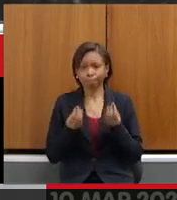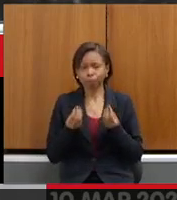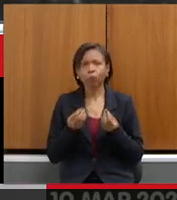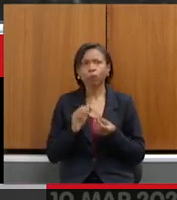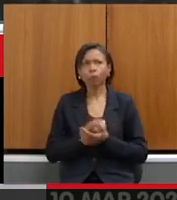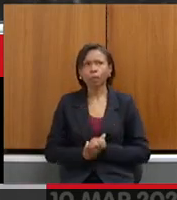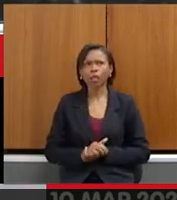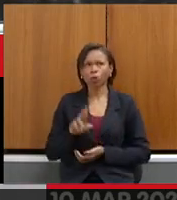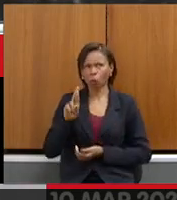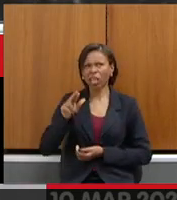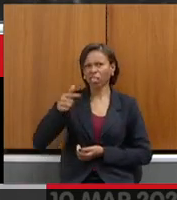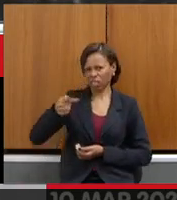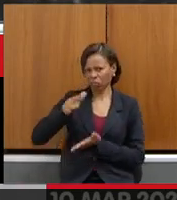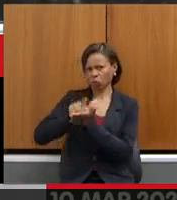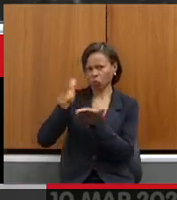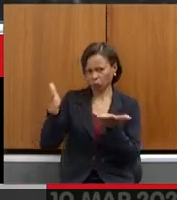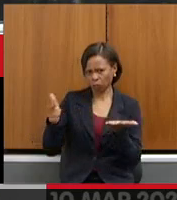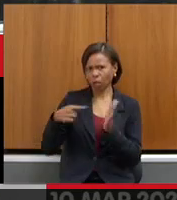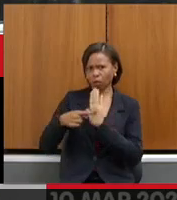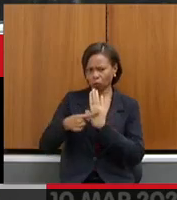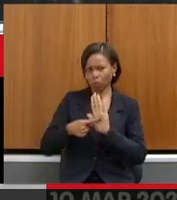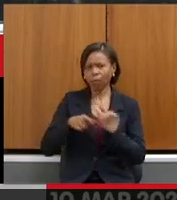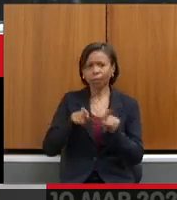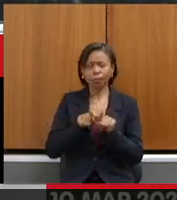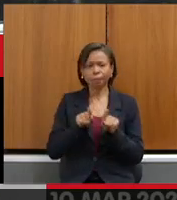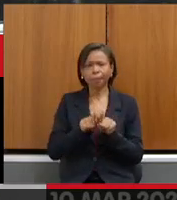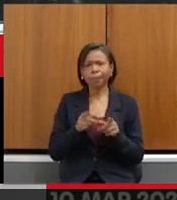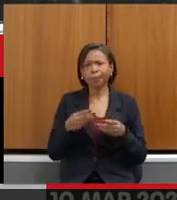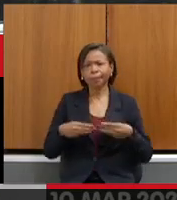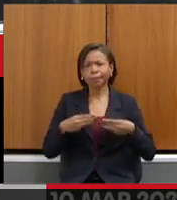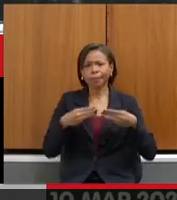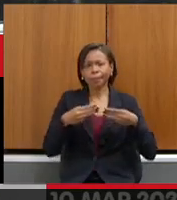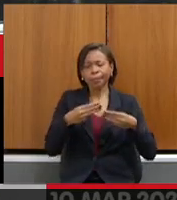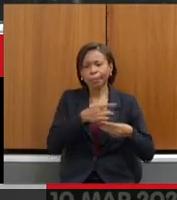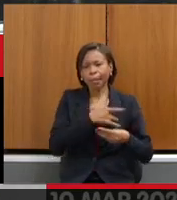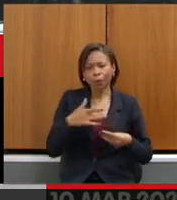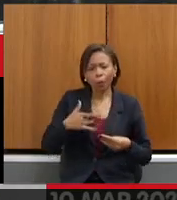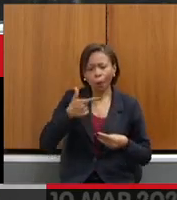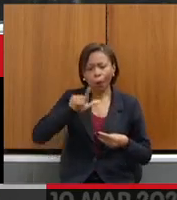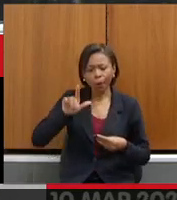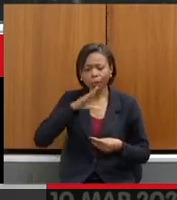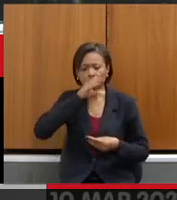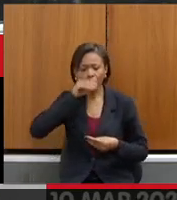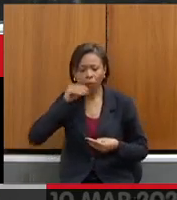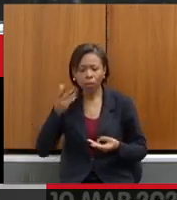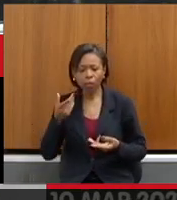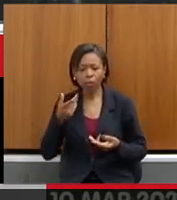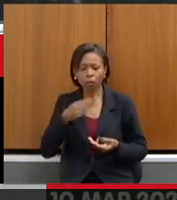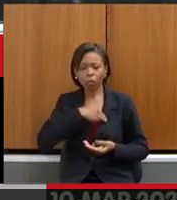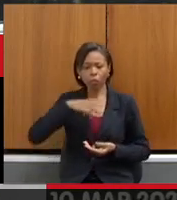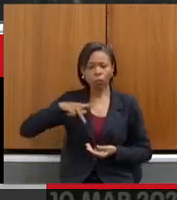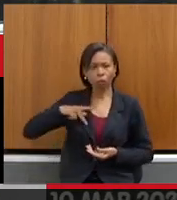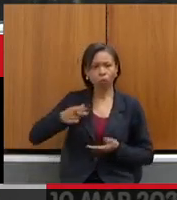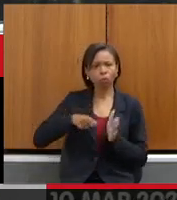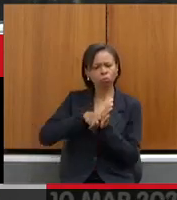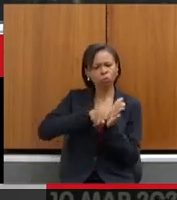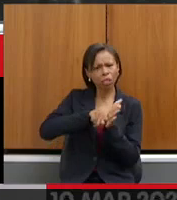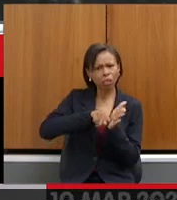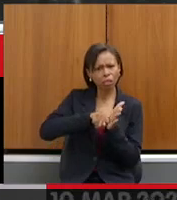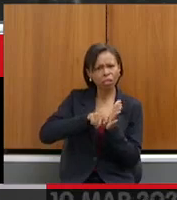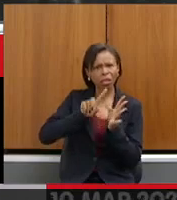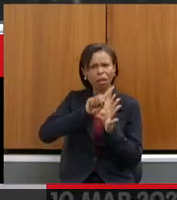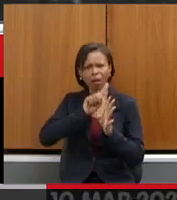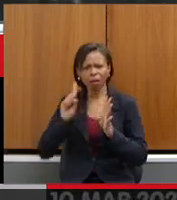outra matéria Secretária de Saúde está entre os servidores da vacinado Ministério Público investiga possível caso de furar filas na pasta